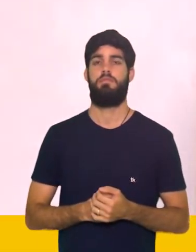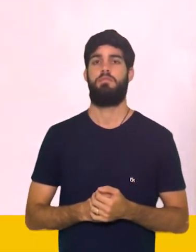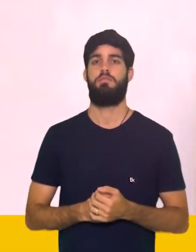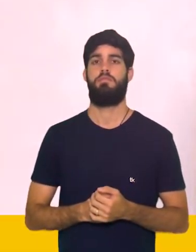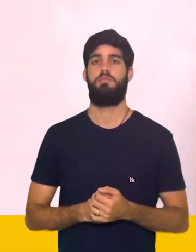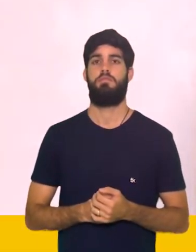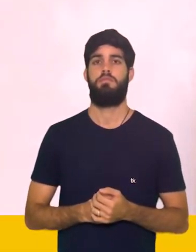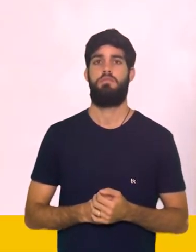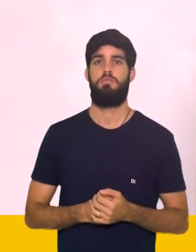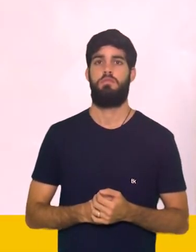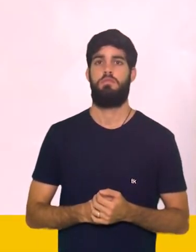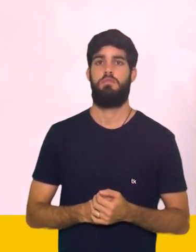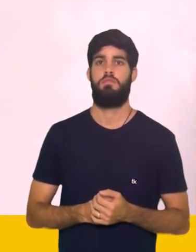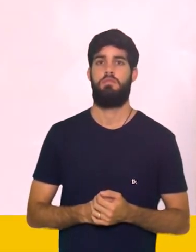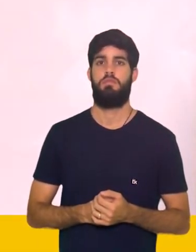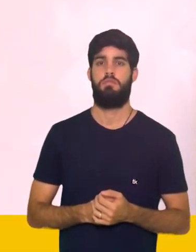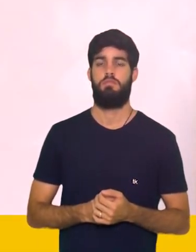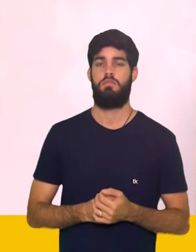dando